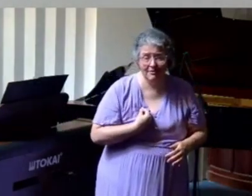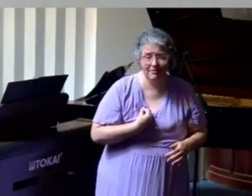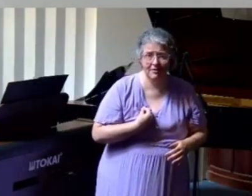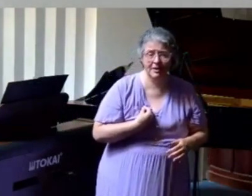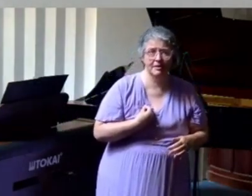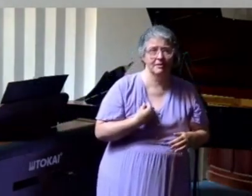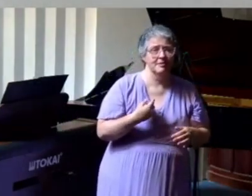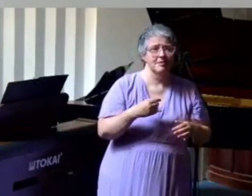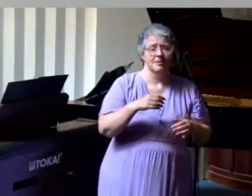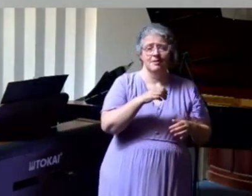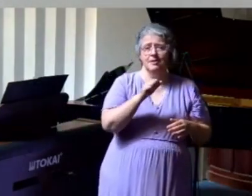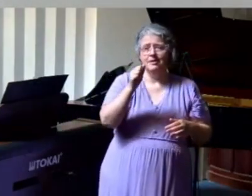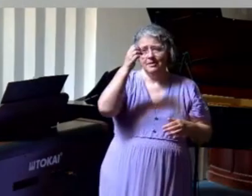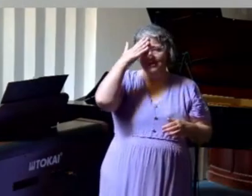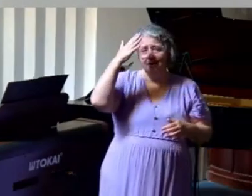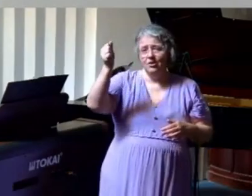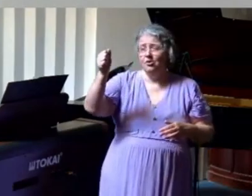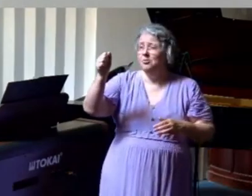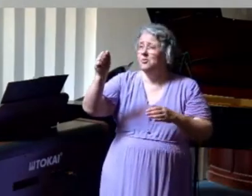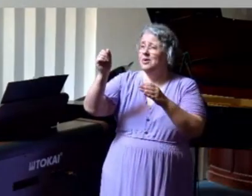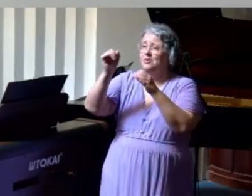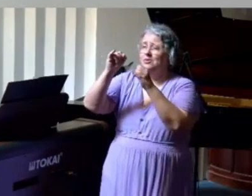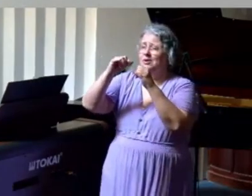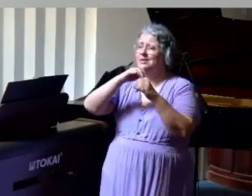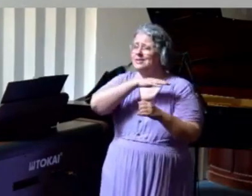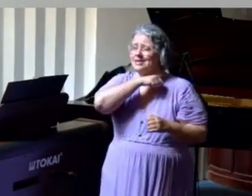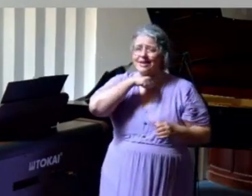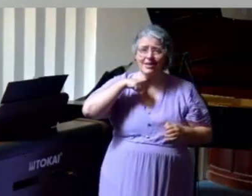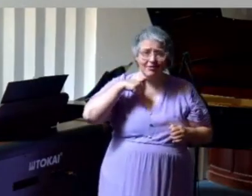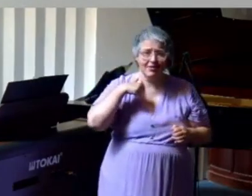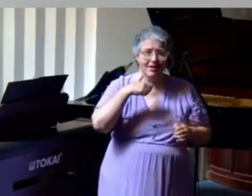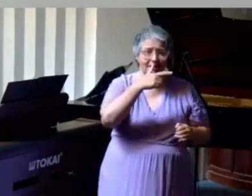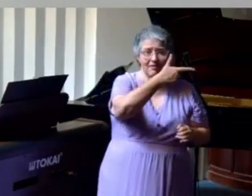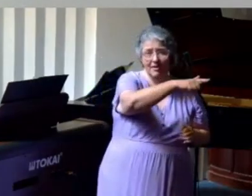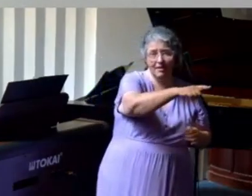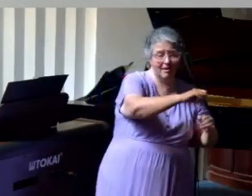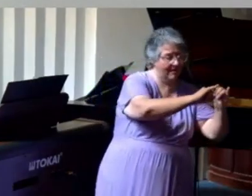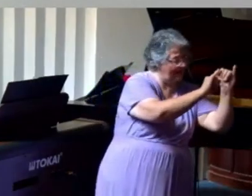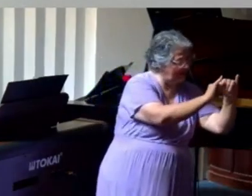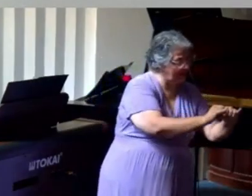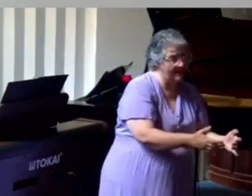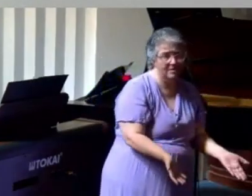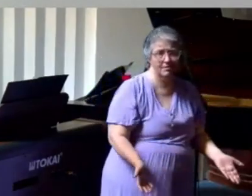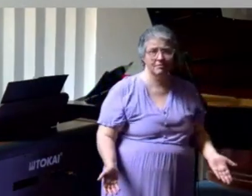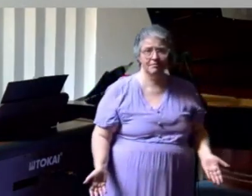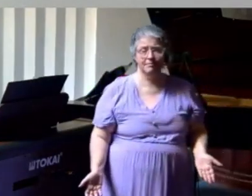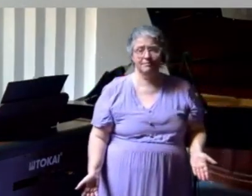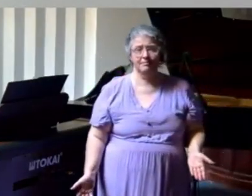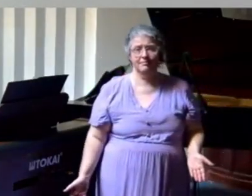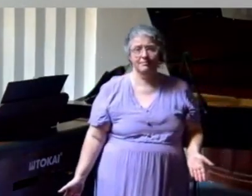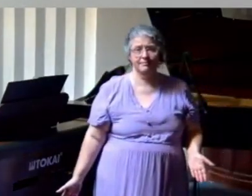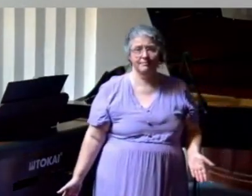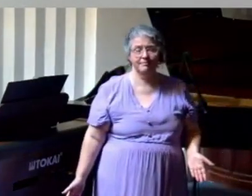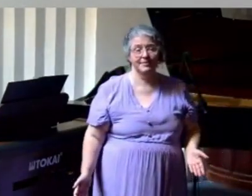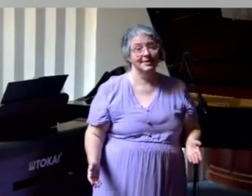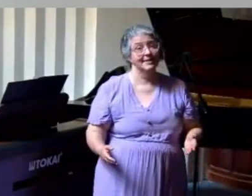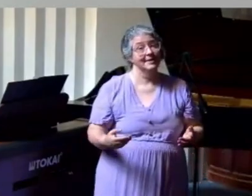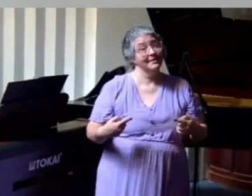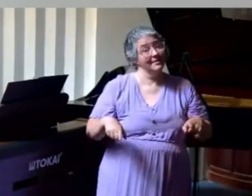irmãos. Então, lindos começos não garantem finais